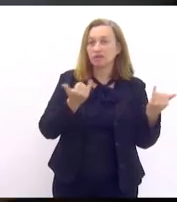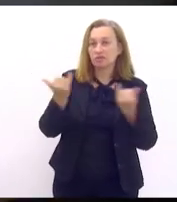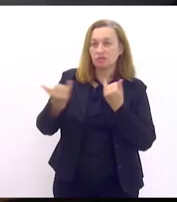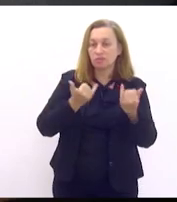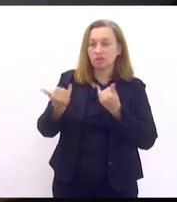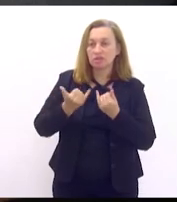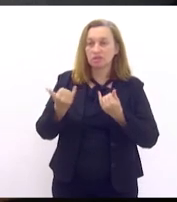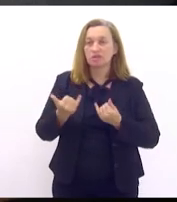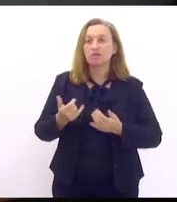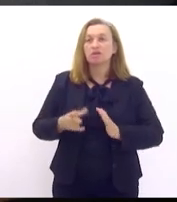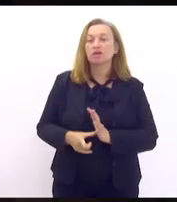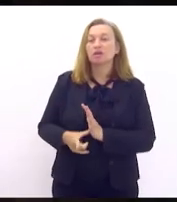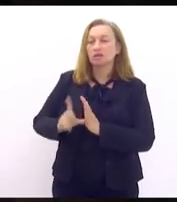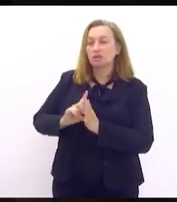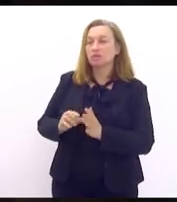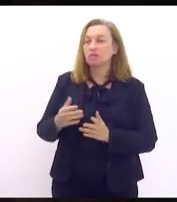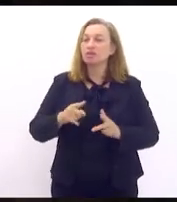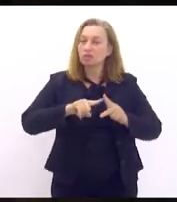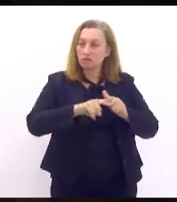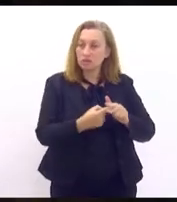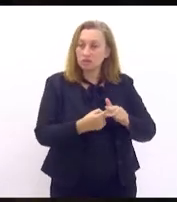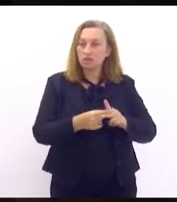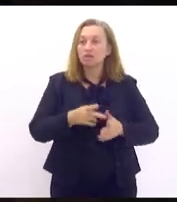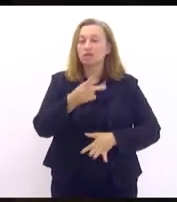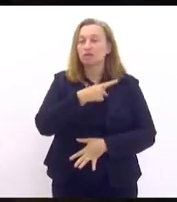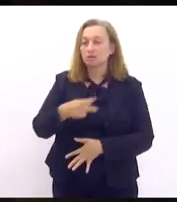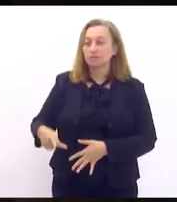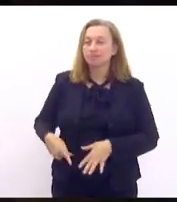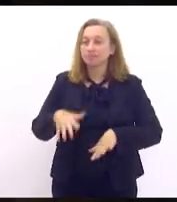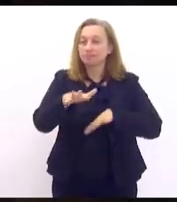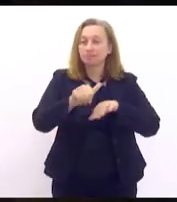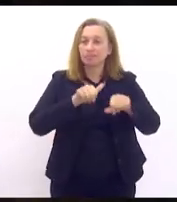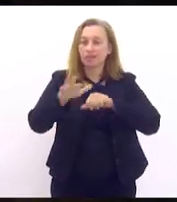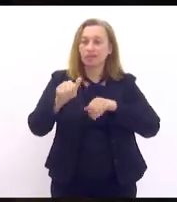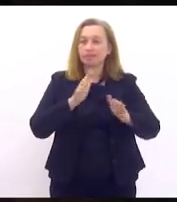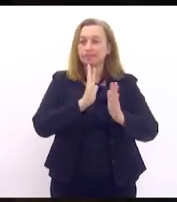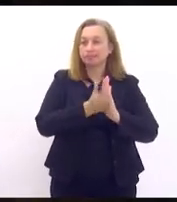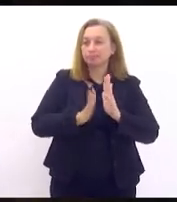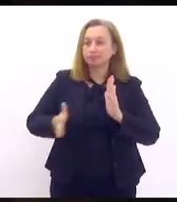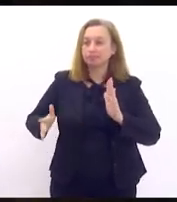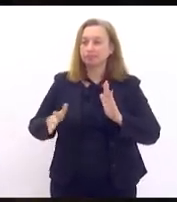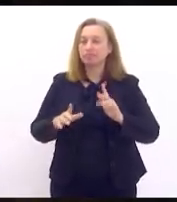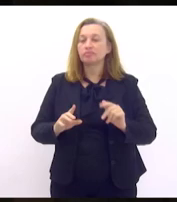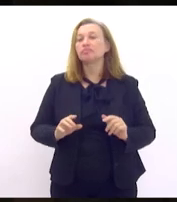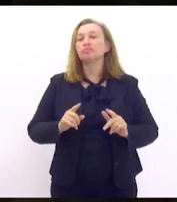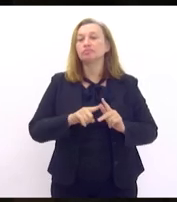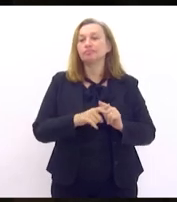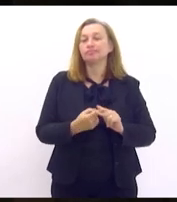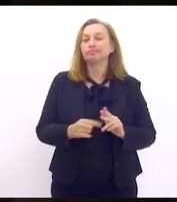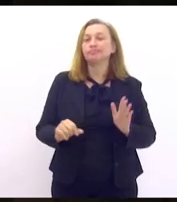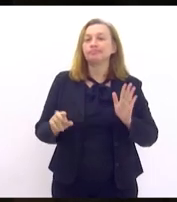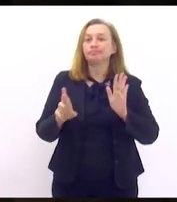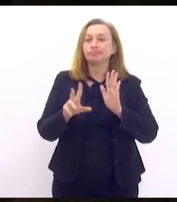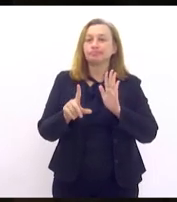tinha me passado, mas feita a correção, a presidência chama os trabalhos à ordem, faz a correção do projeto